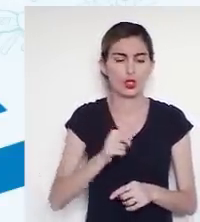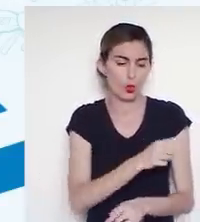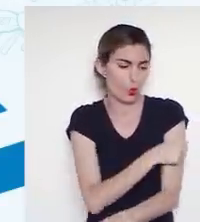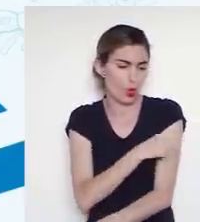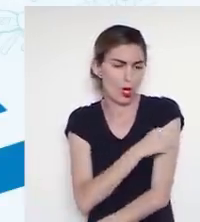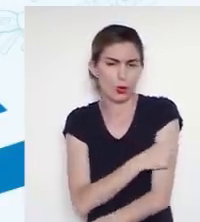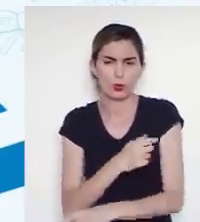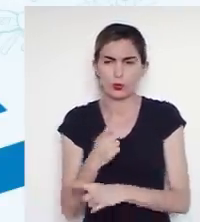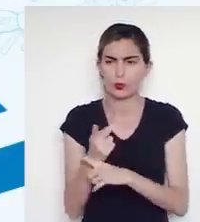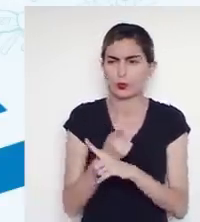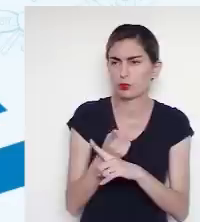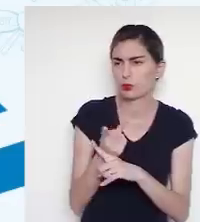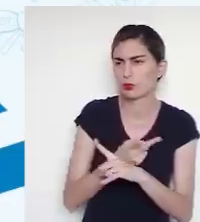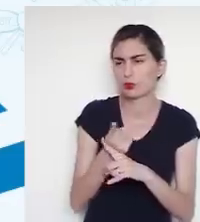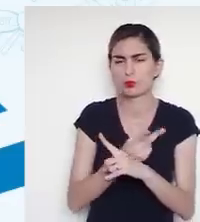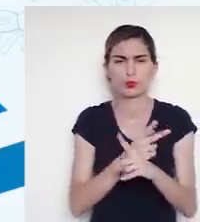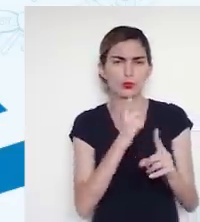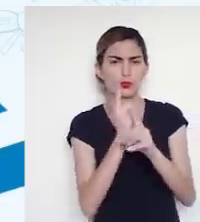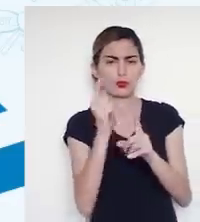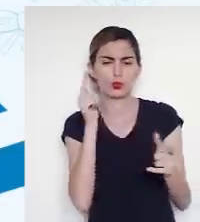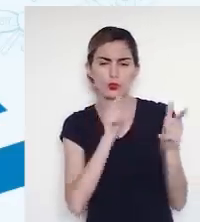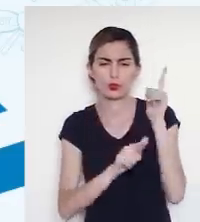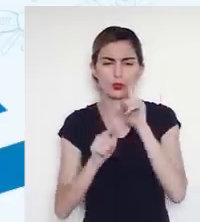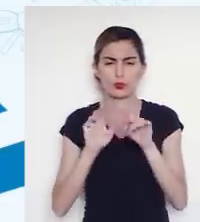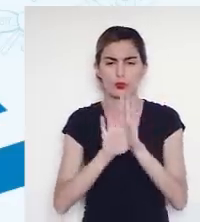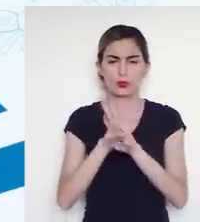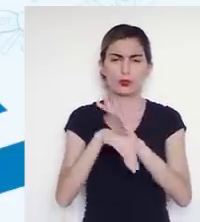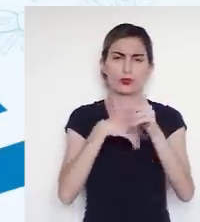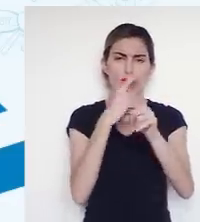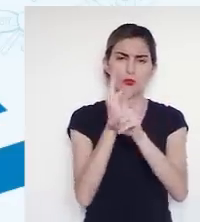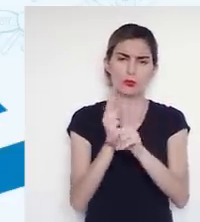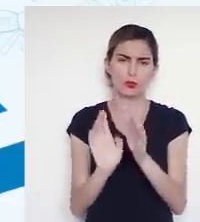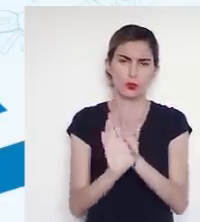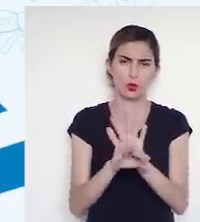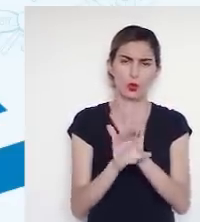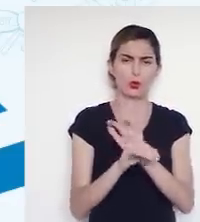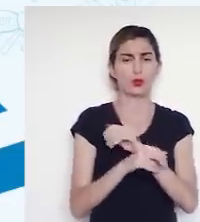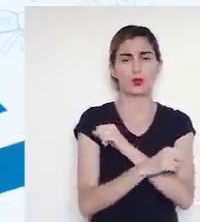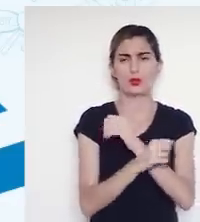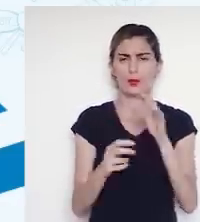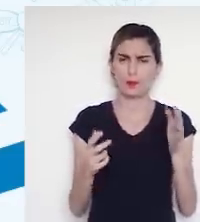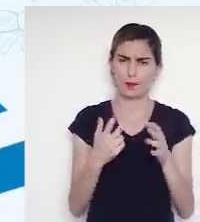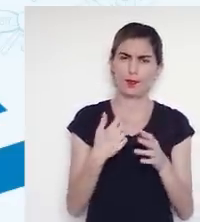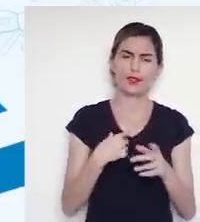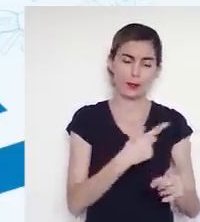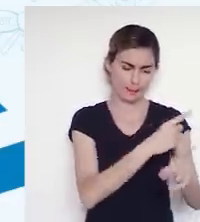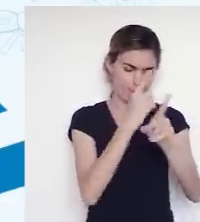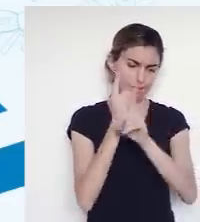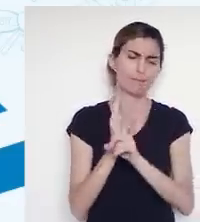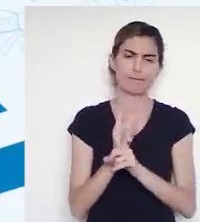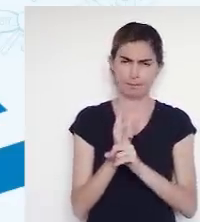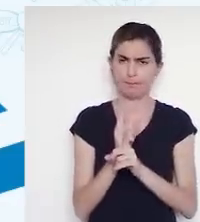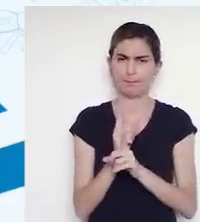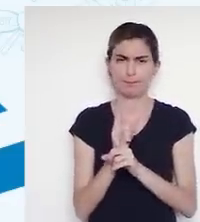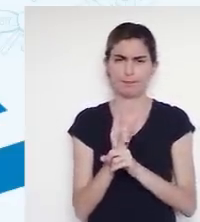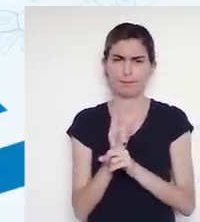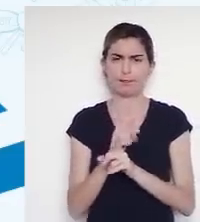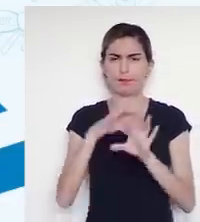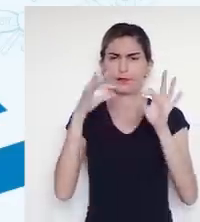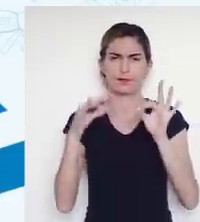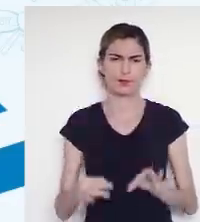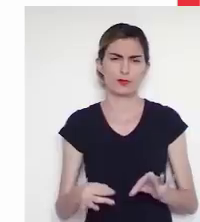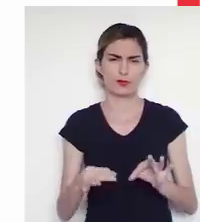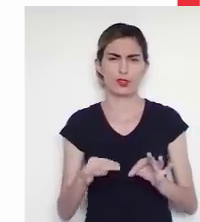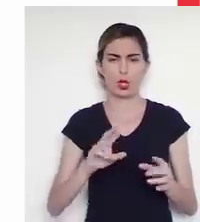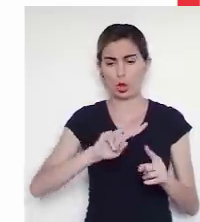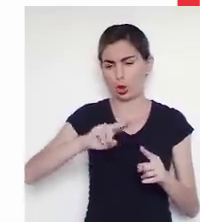aluno vai conseguindo chegar ao conceito. E a grande descoberta, então, é justamente